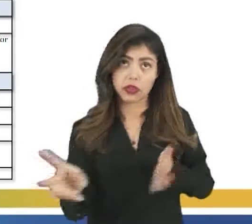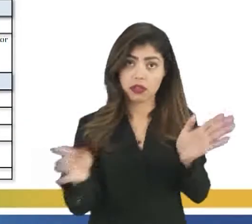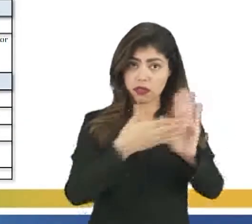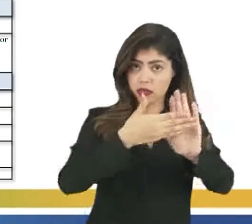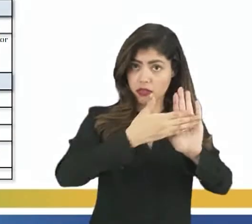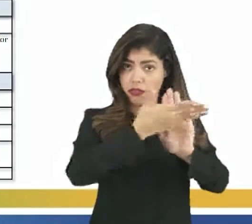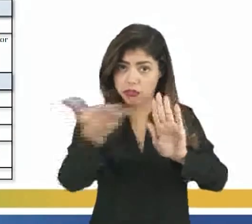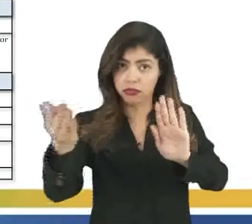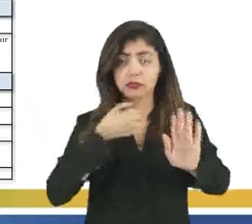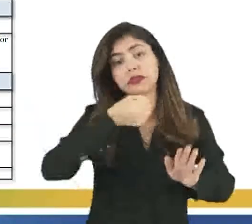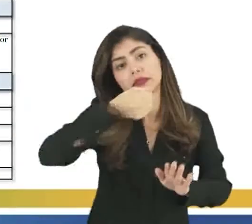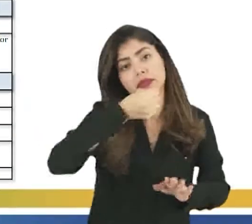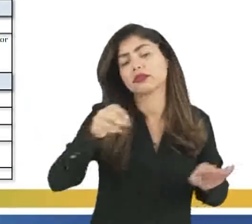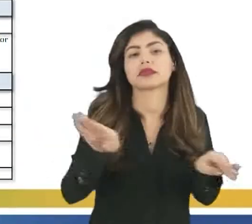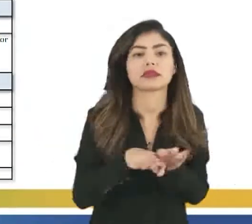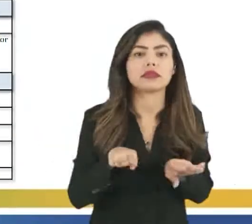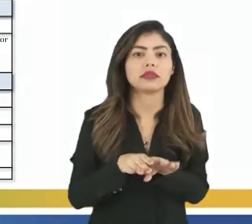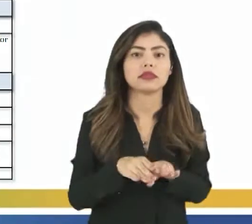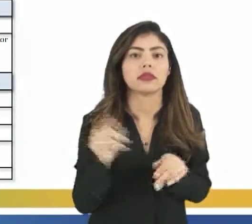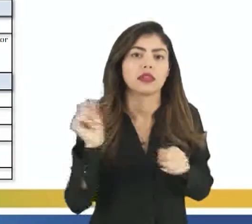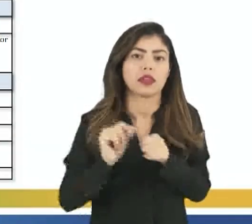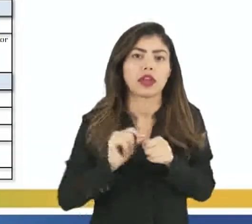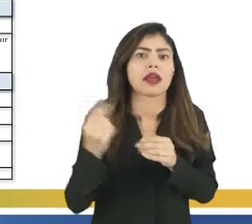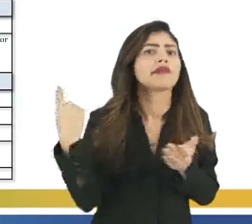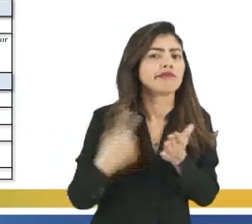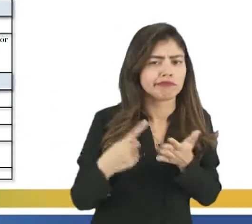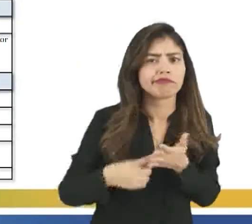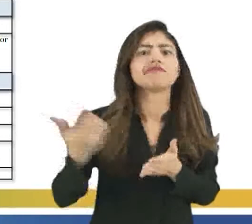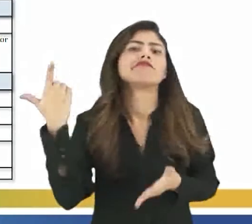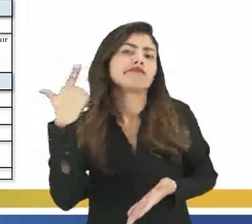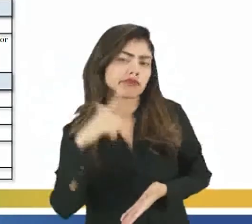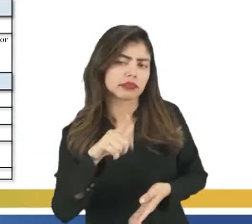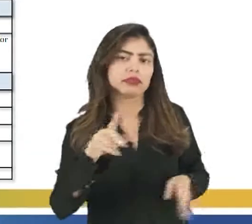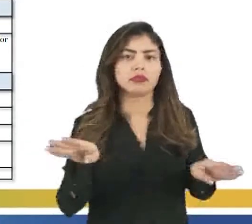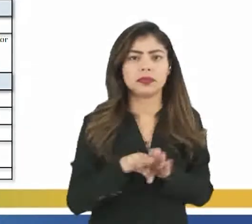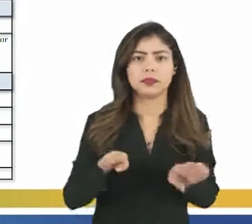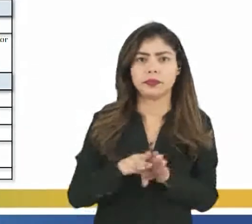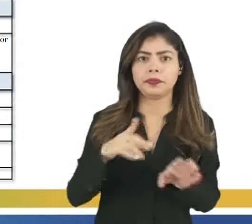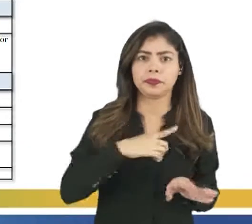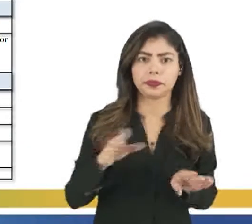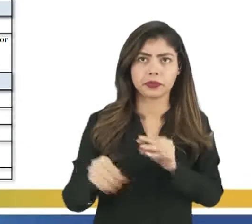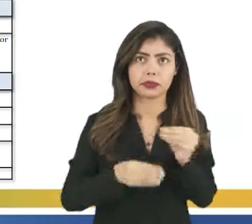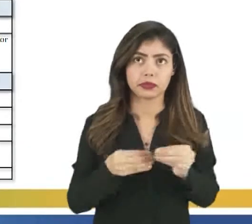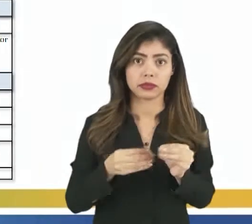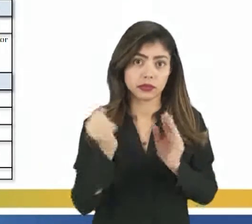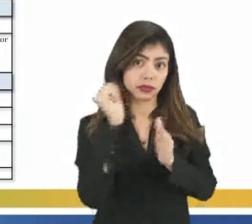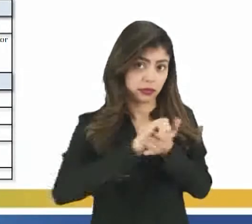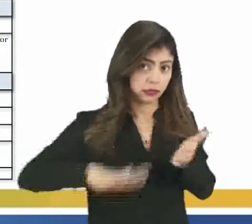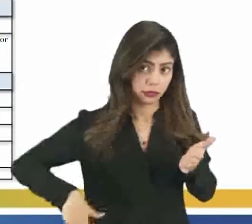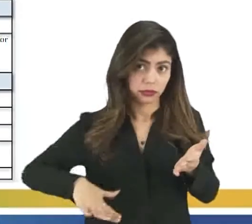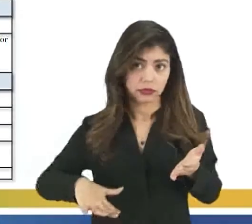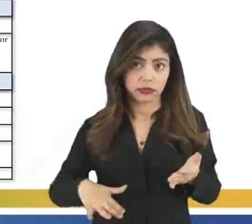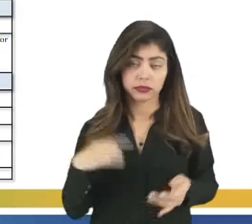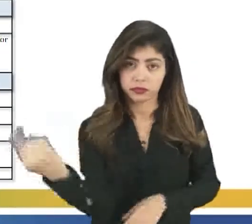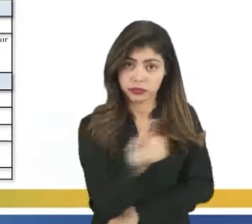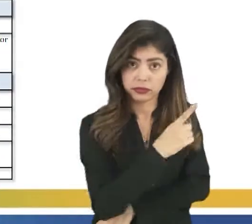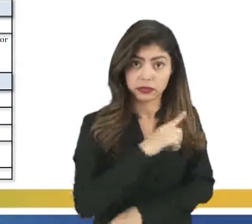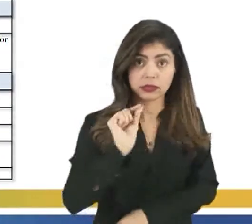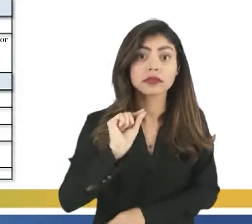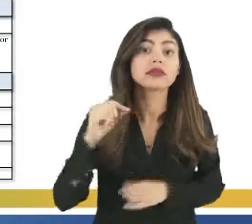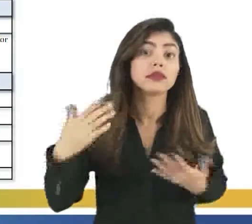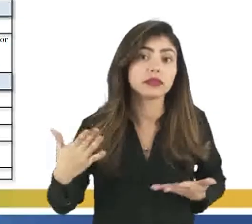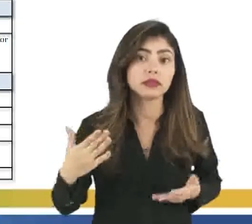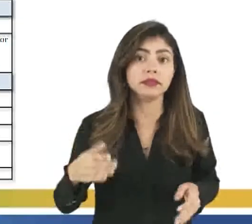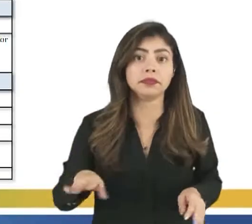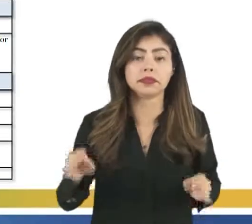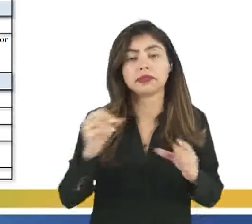proposta. A reportagem produzida atende às condições descritas e propostas na atividade? Aí nós temos aí adequações